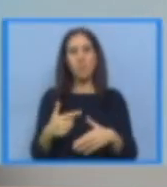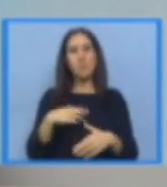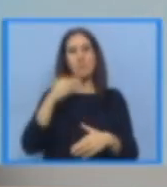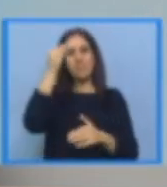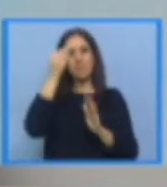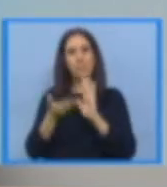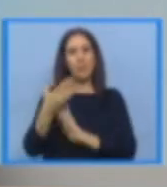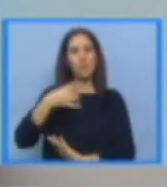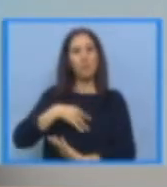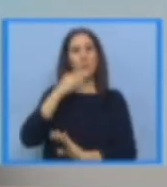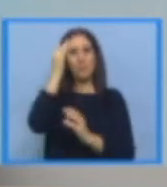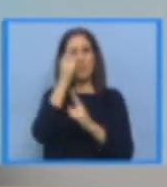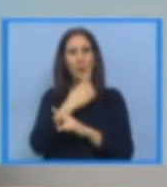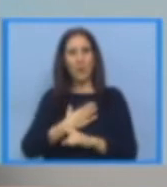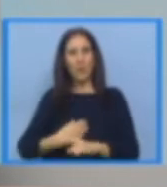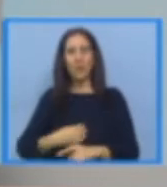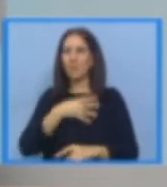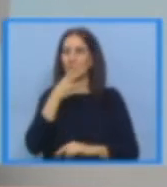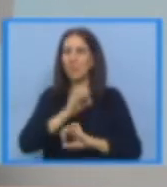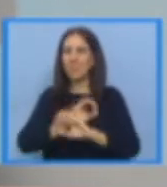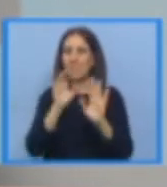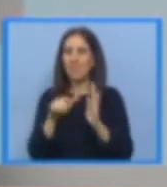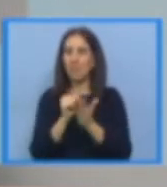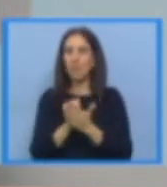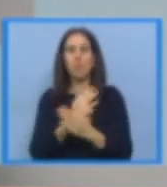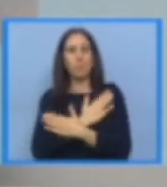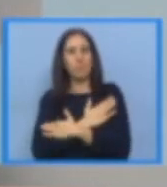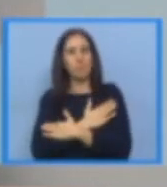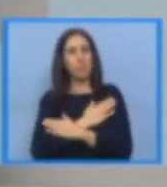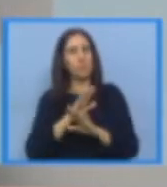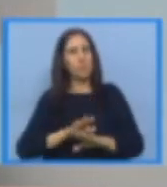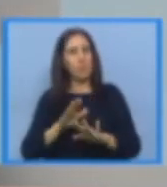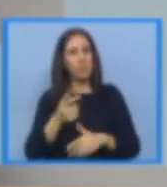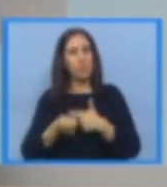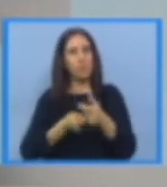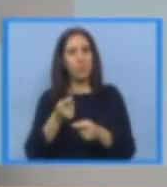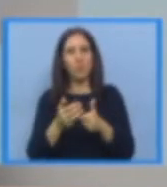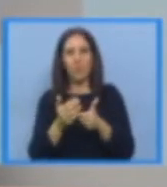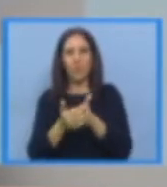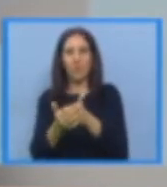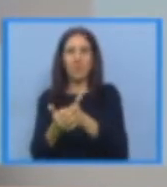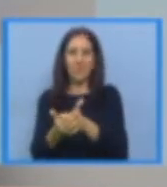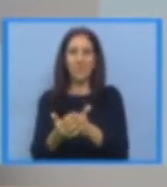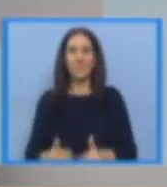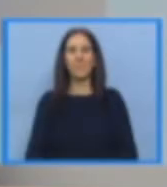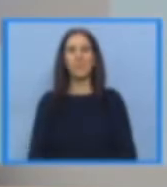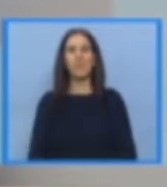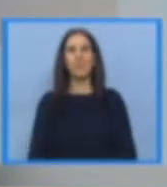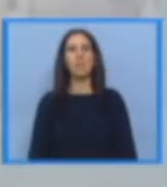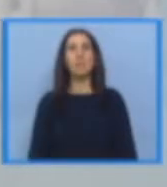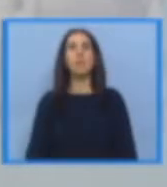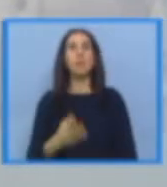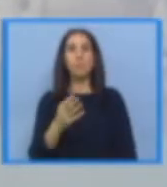que os professores e eu tenho que lhes esclarecer sempre, meus amigos, vamos com calma, uma coisa de cada vez e com ordem. E isto de ir ao